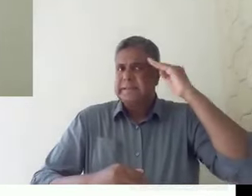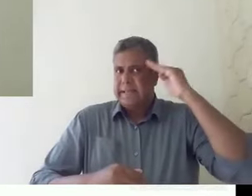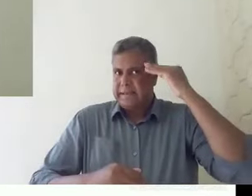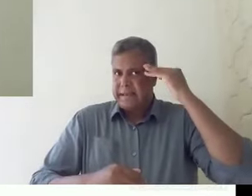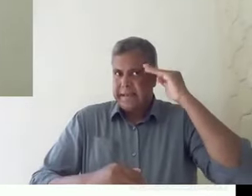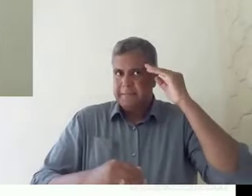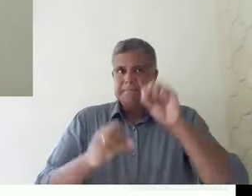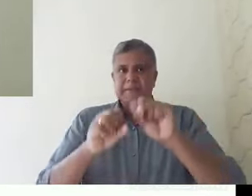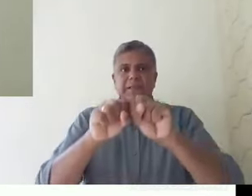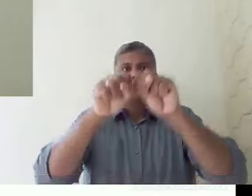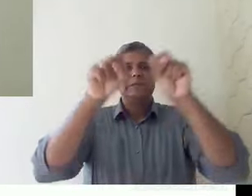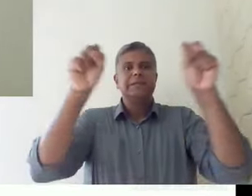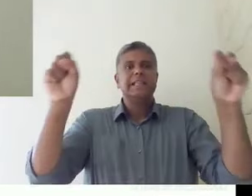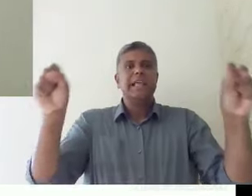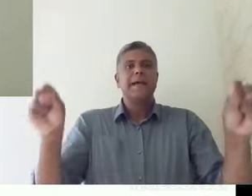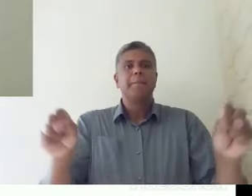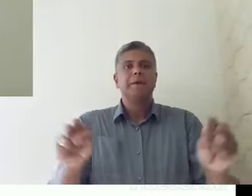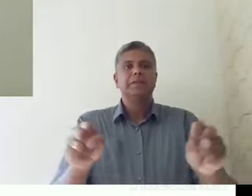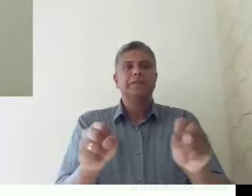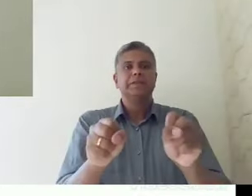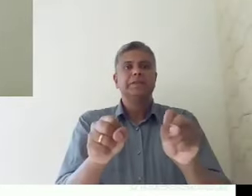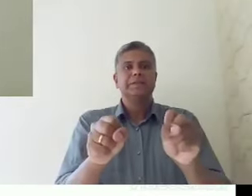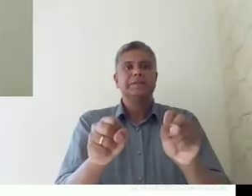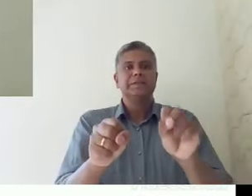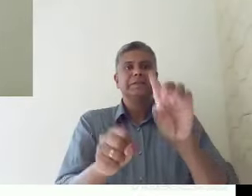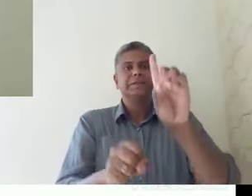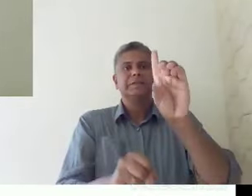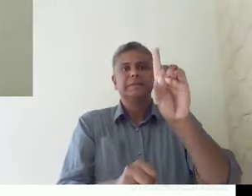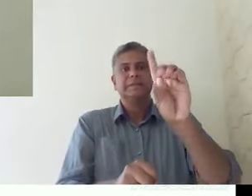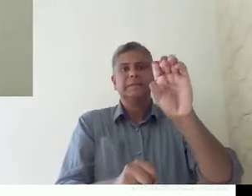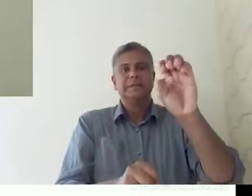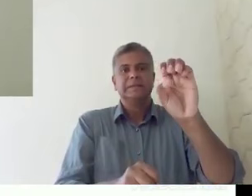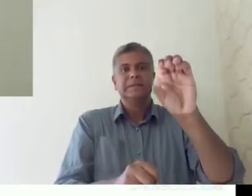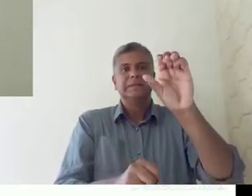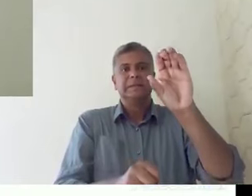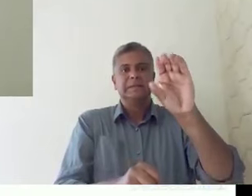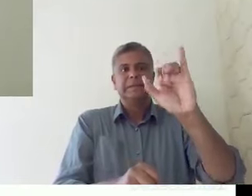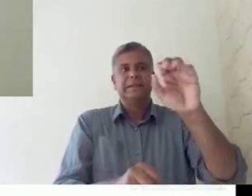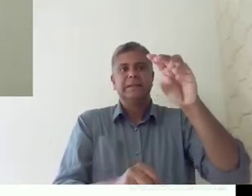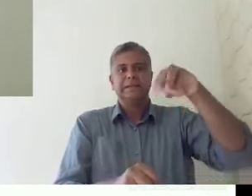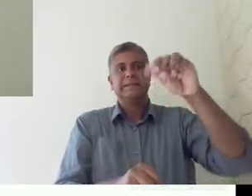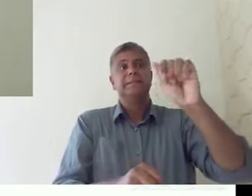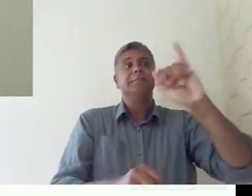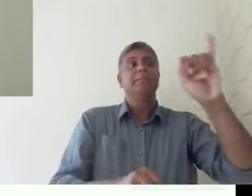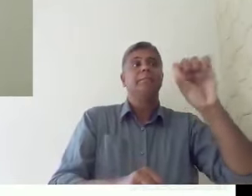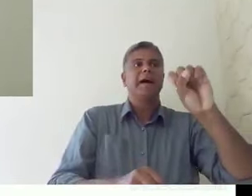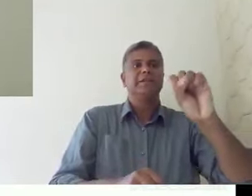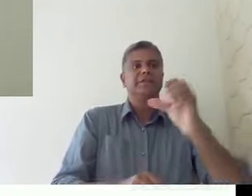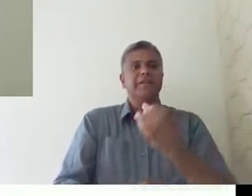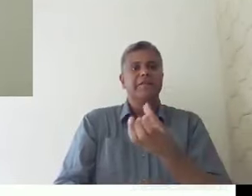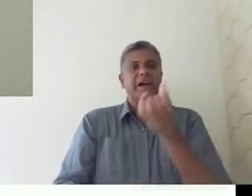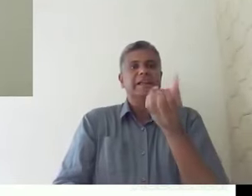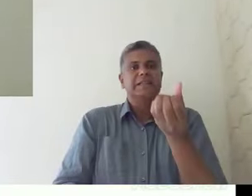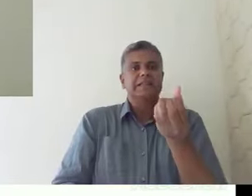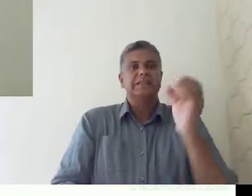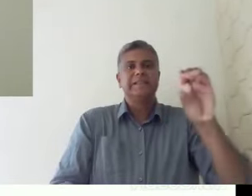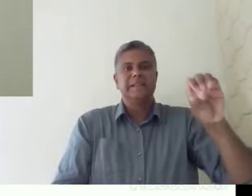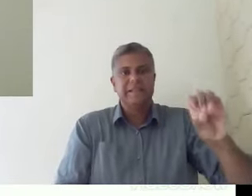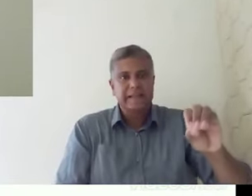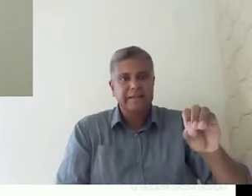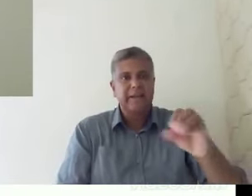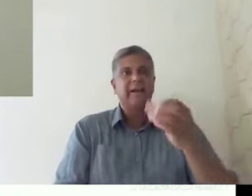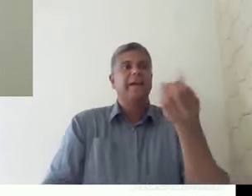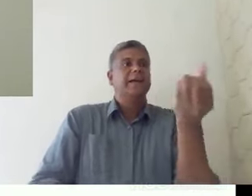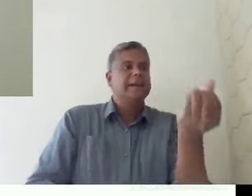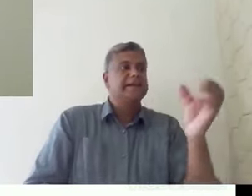de sistemas decimais quanto de sistemas de 60 em 60. Aqui